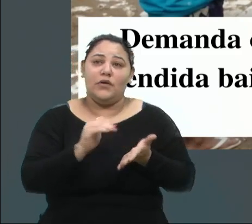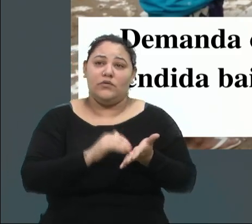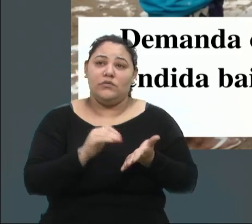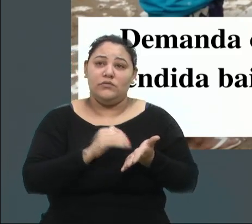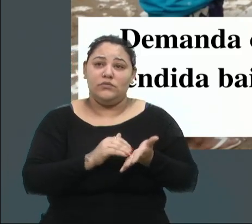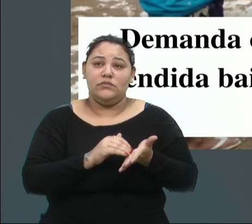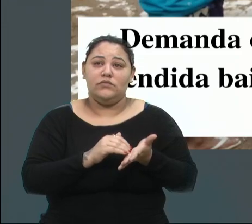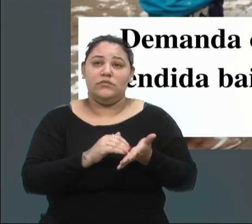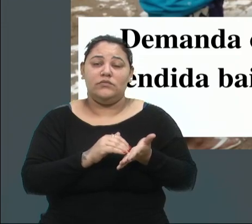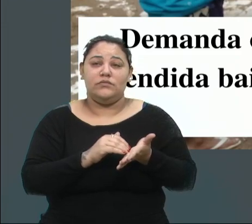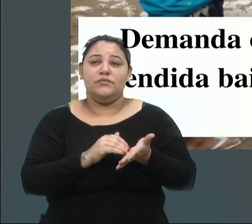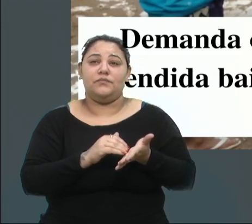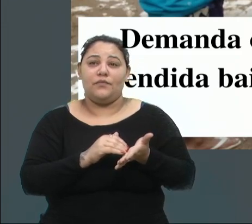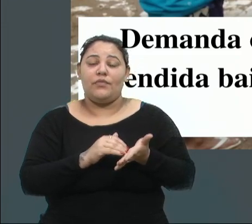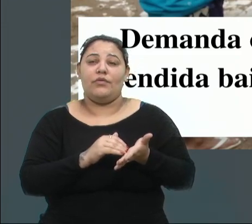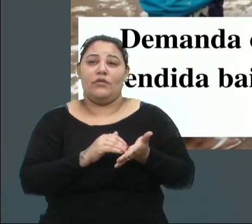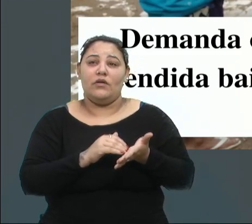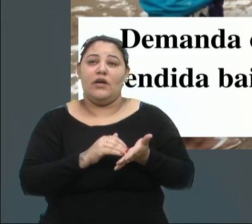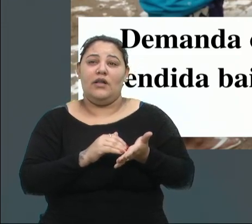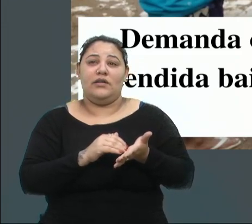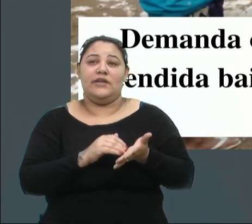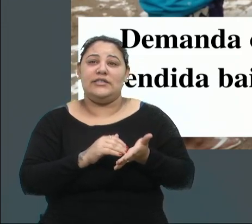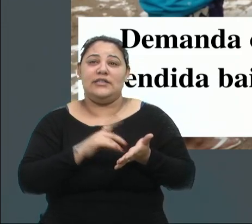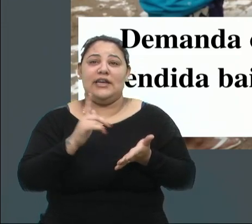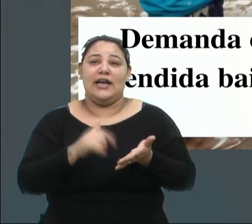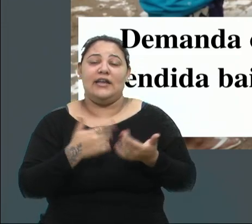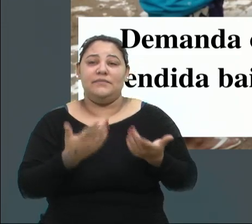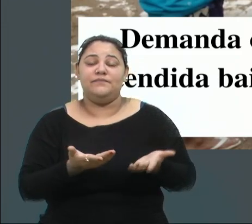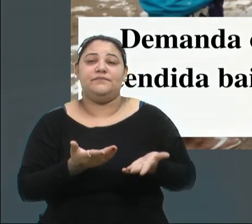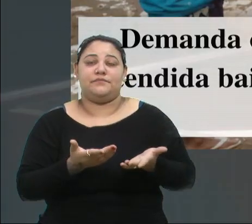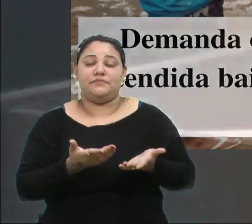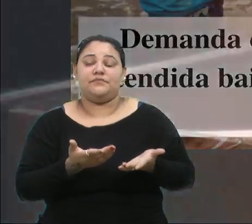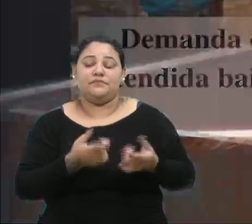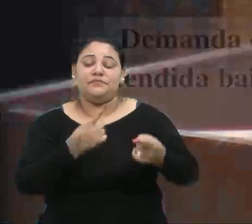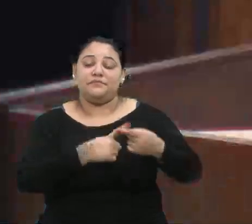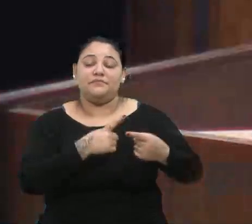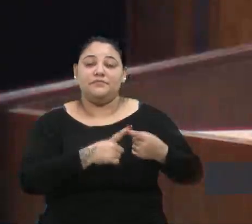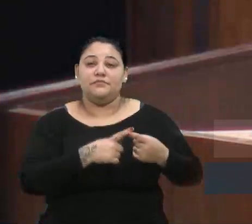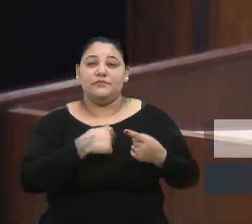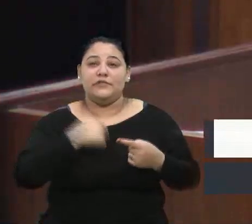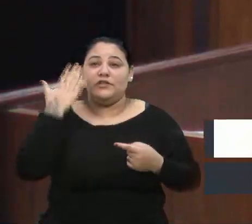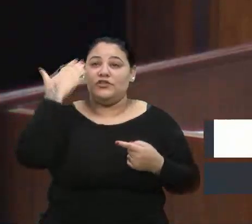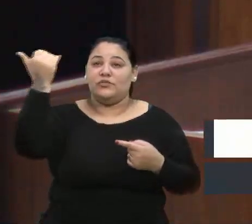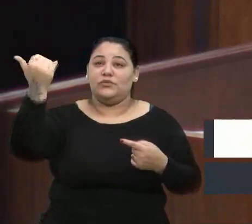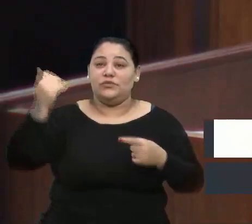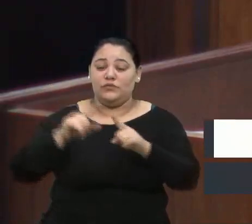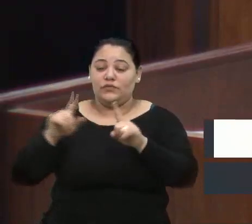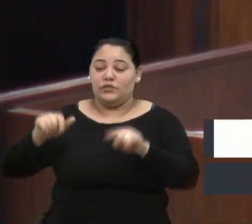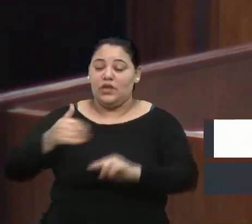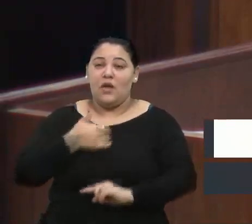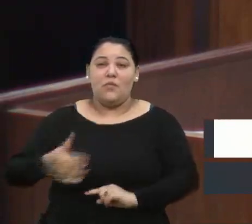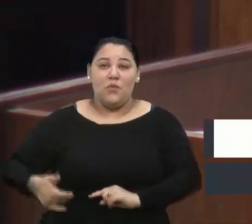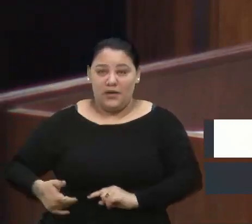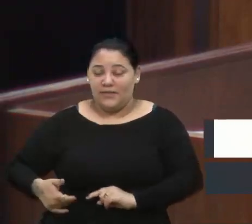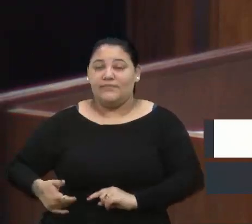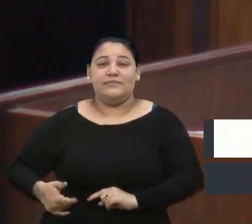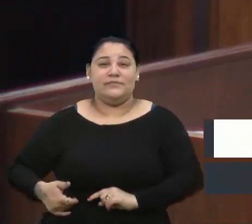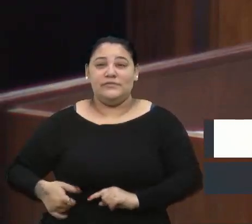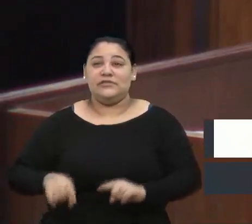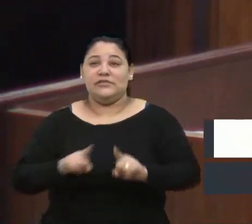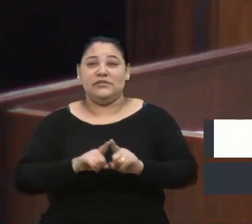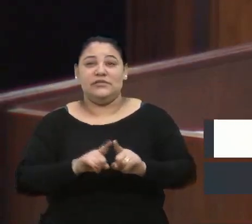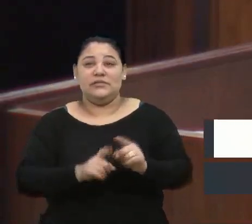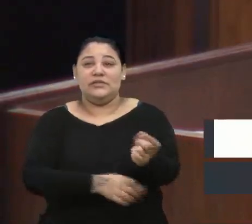para o bem comum da sociedade caxiense. Naquele ato ele chamou uma servidora pública e veio